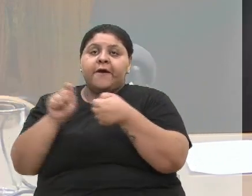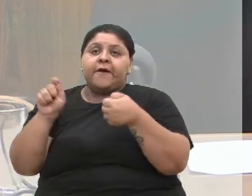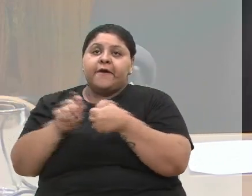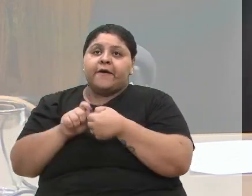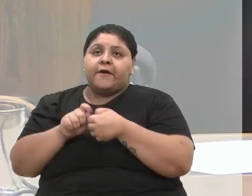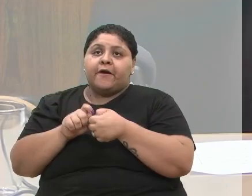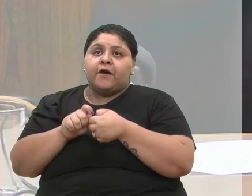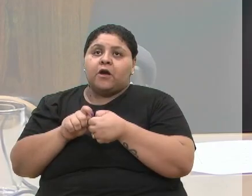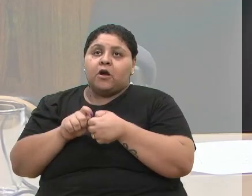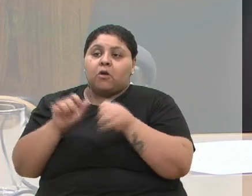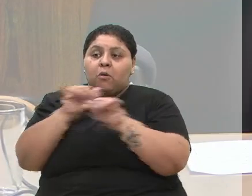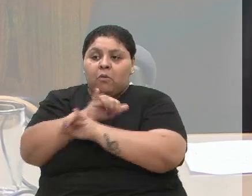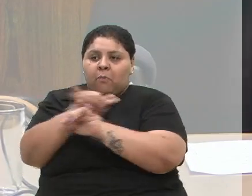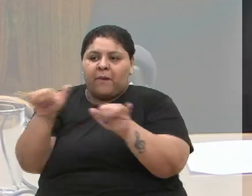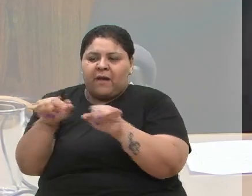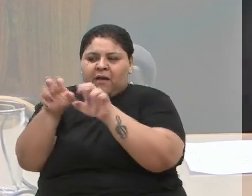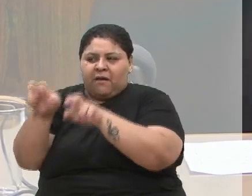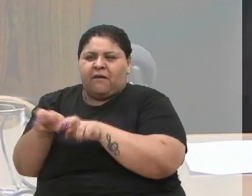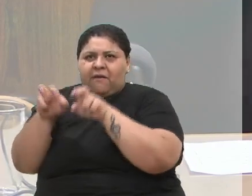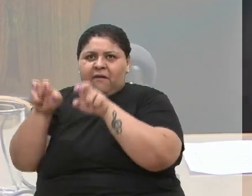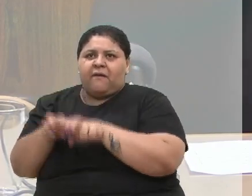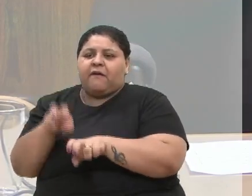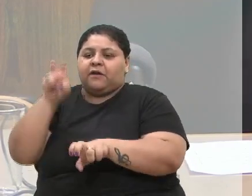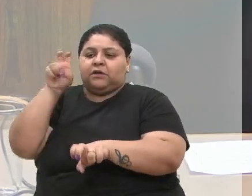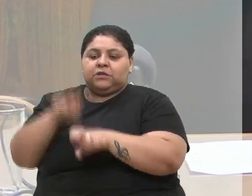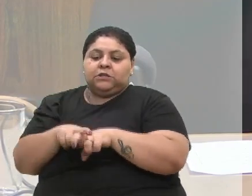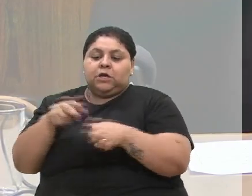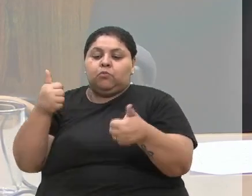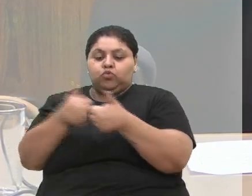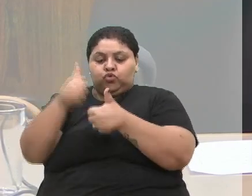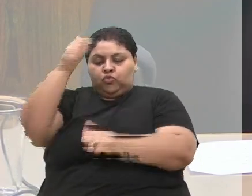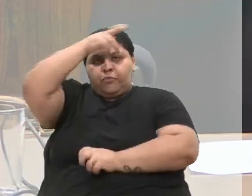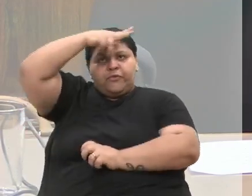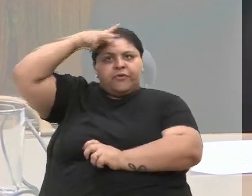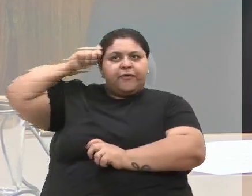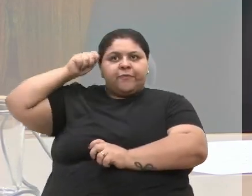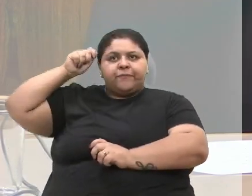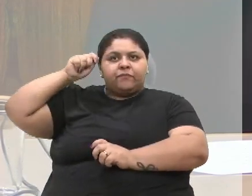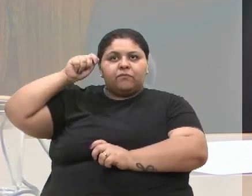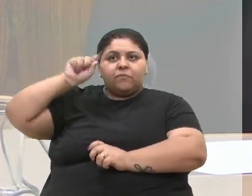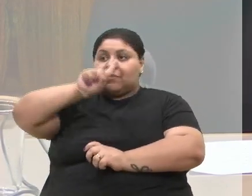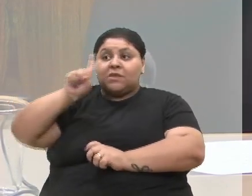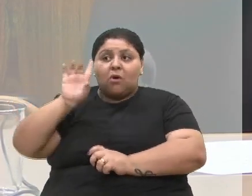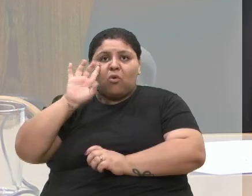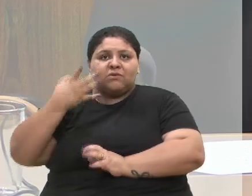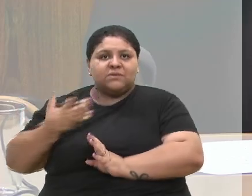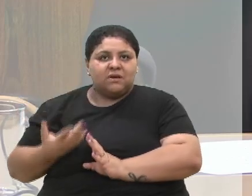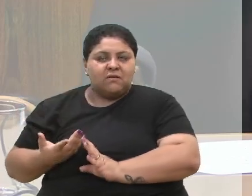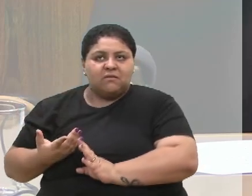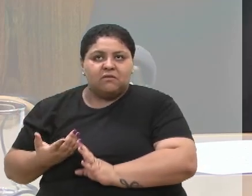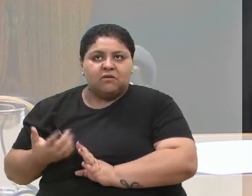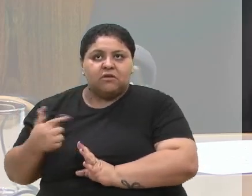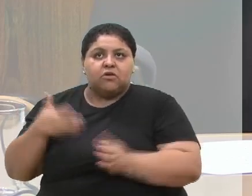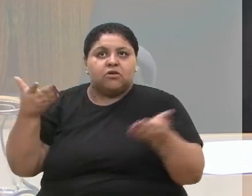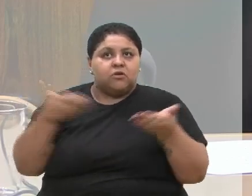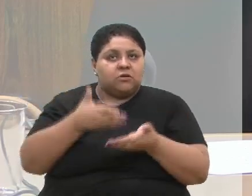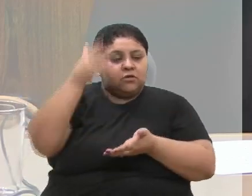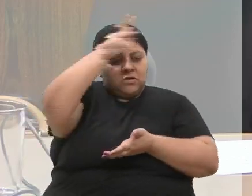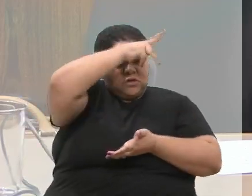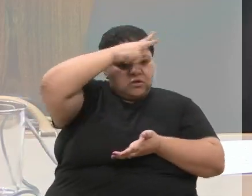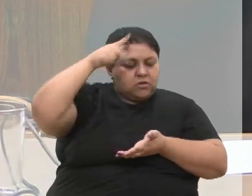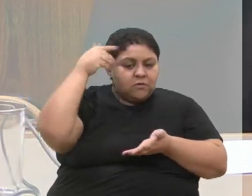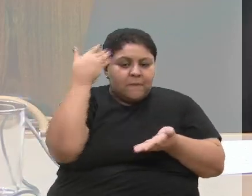censo agrícola à época. Sentamos com o prefeito e isso não aconteceu. E hoje a prefeitura